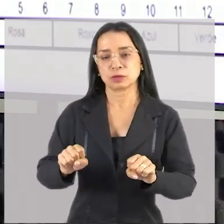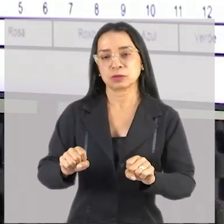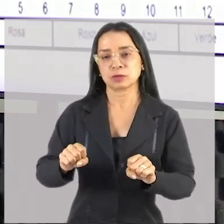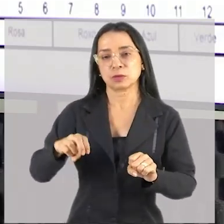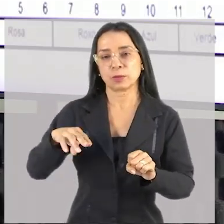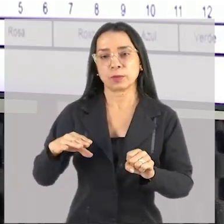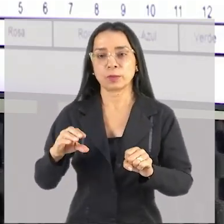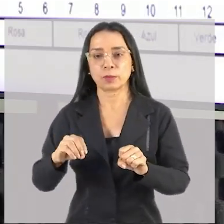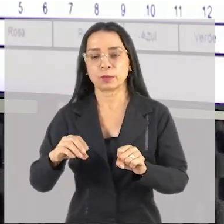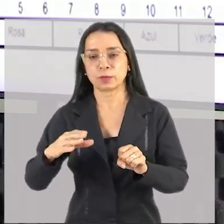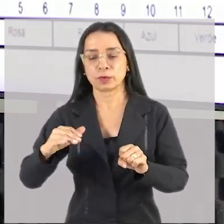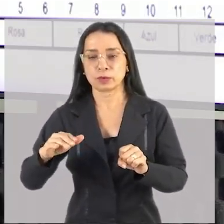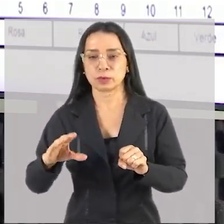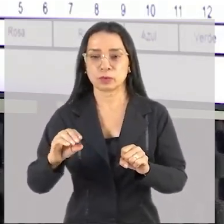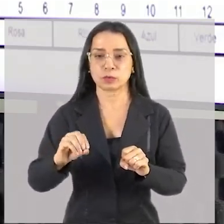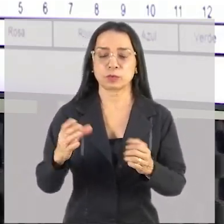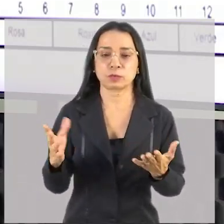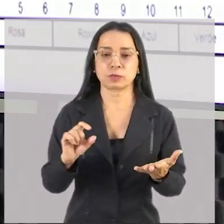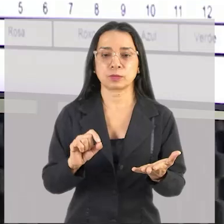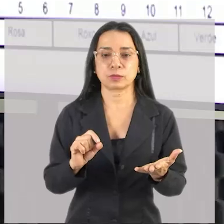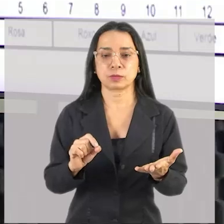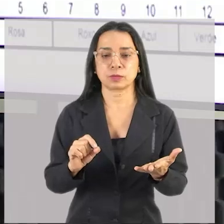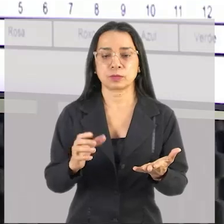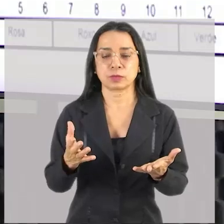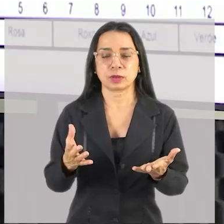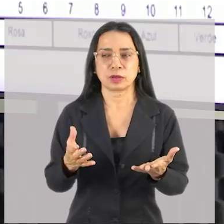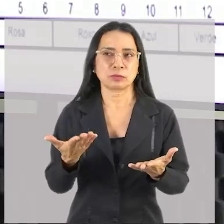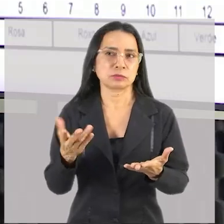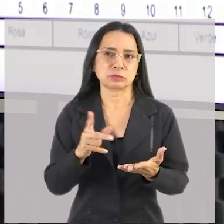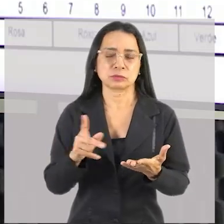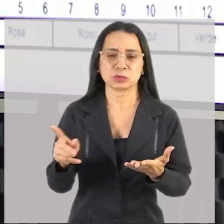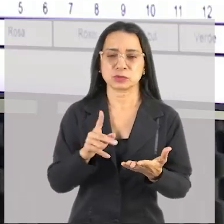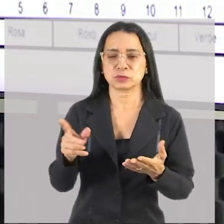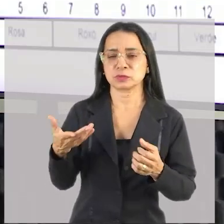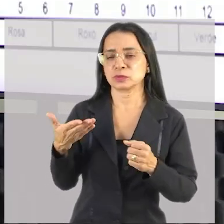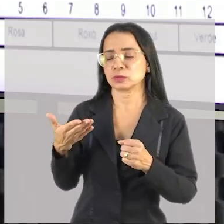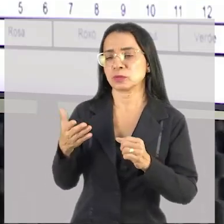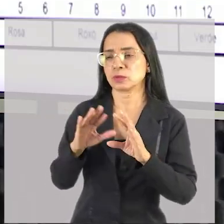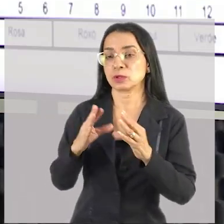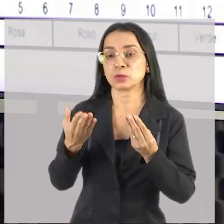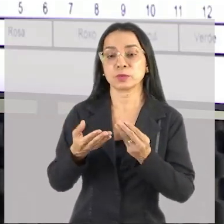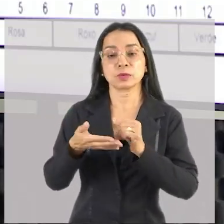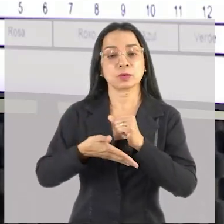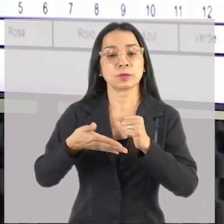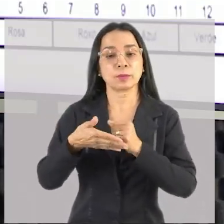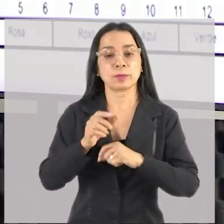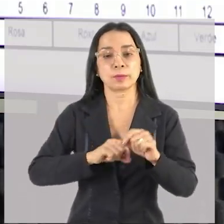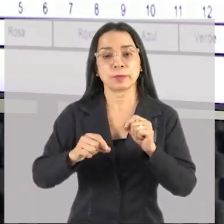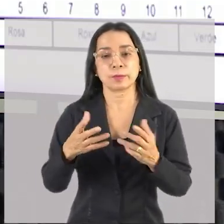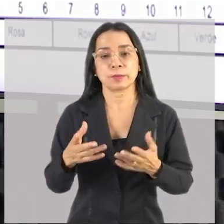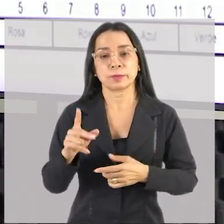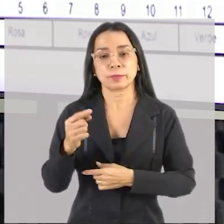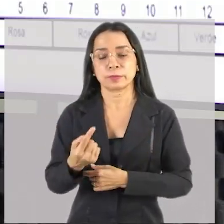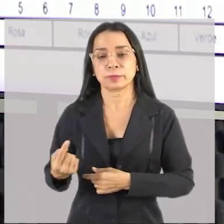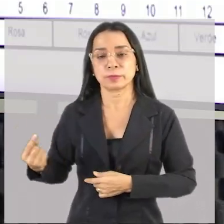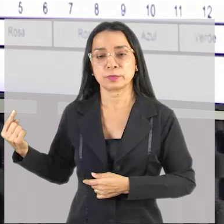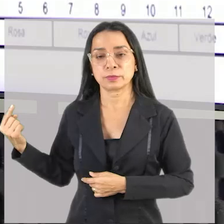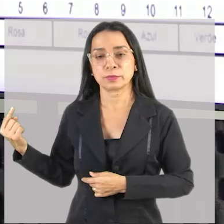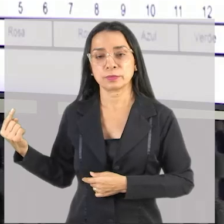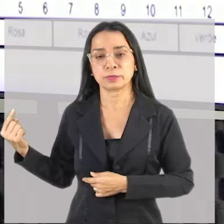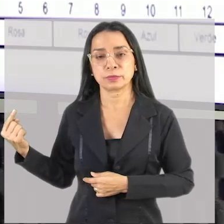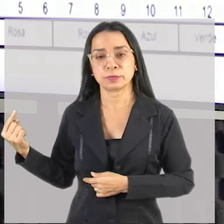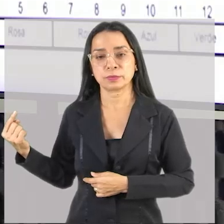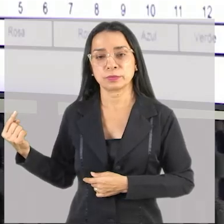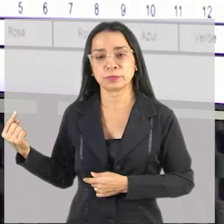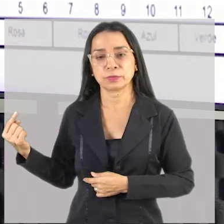ácido. Tá bom? Não, Daniel, a substância ela é básica. Ela é básica? A hidroxila consome o H+,